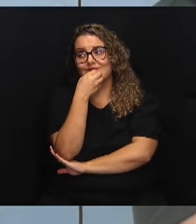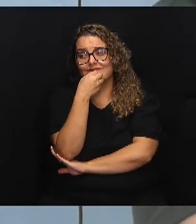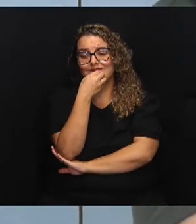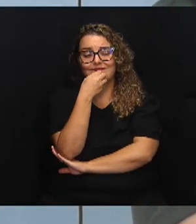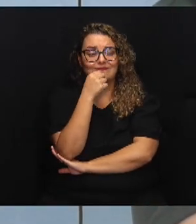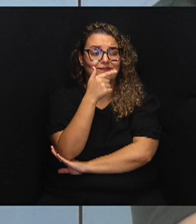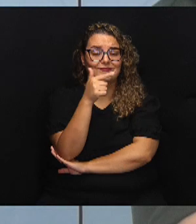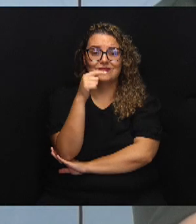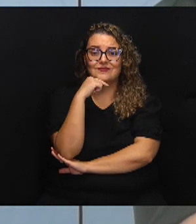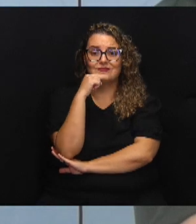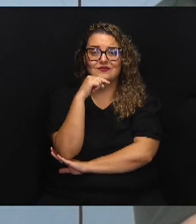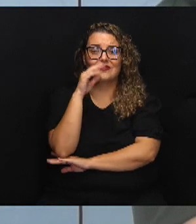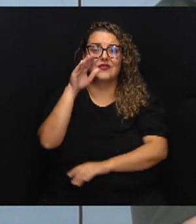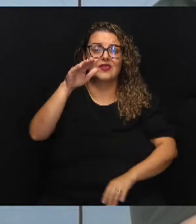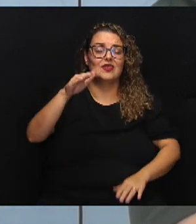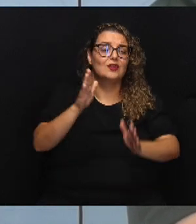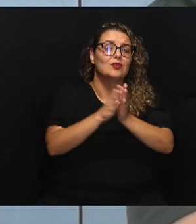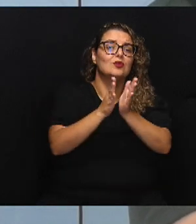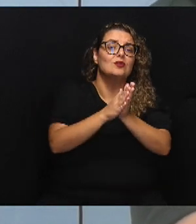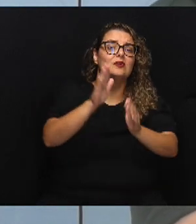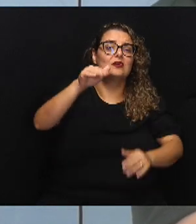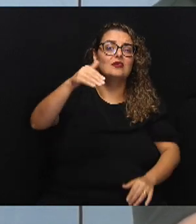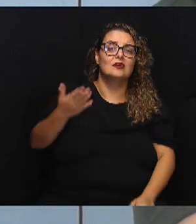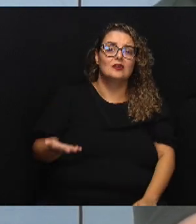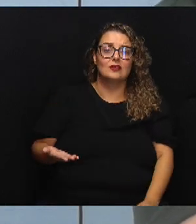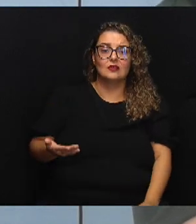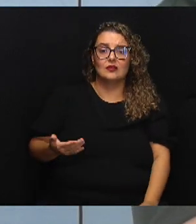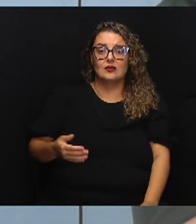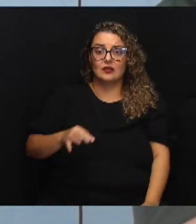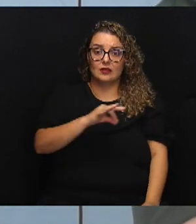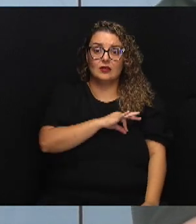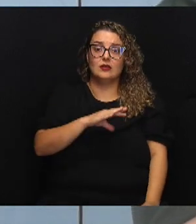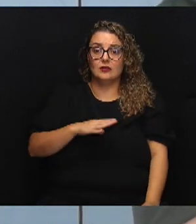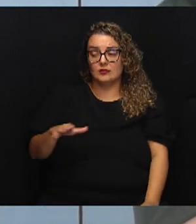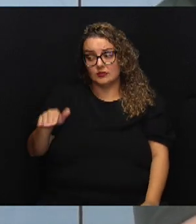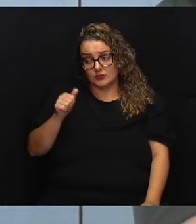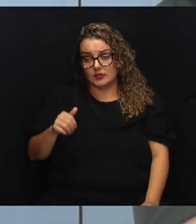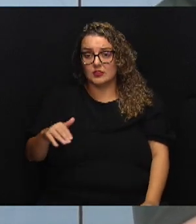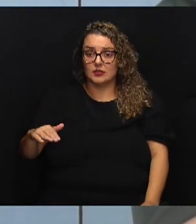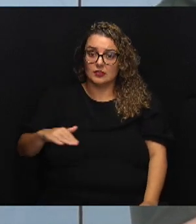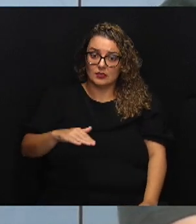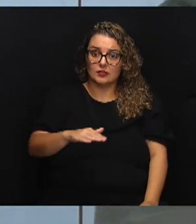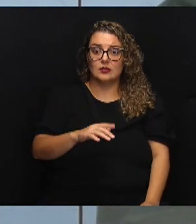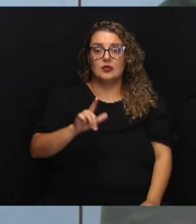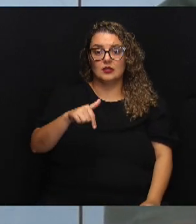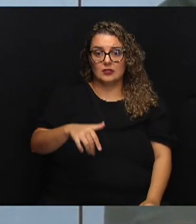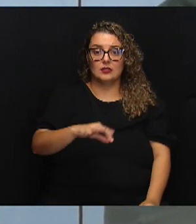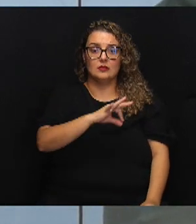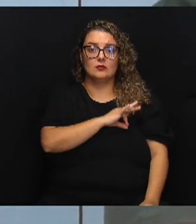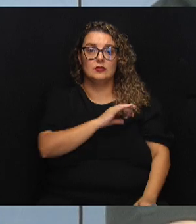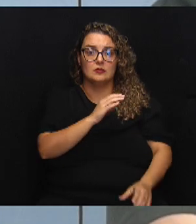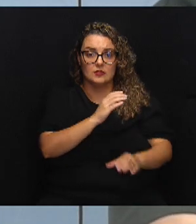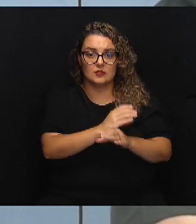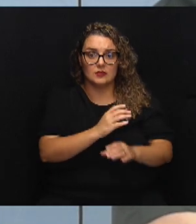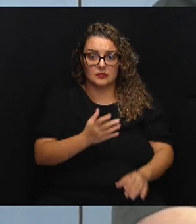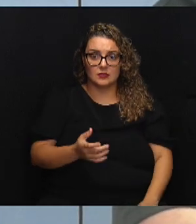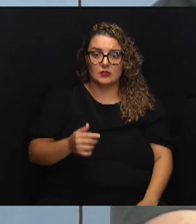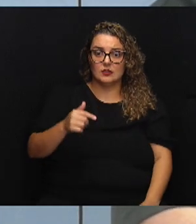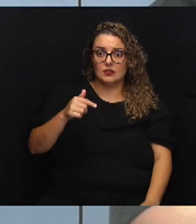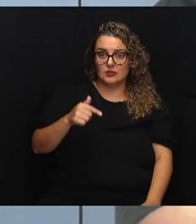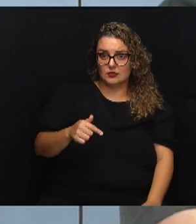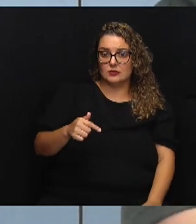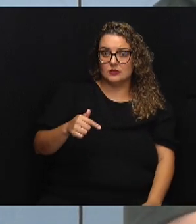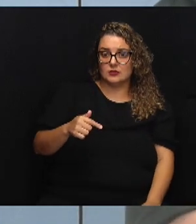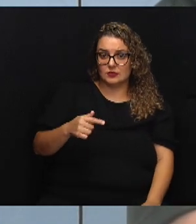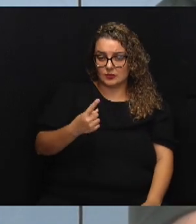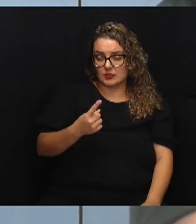ninguém, chamando e nada. Aí eu chamei a Guarda Municipal, né? Sim. Aí depois, na segunda vez, o delegado lá do 7º DP lá de Barão